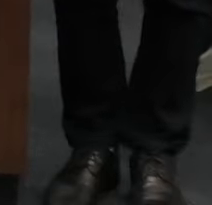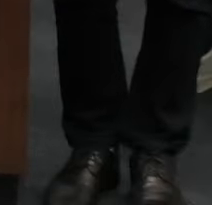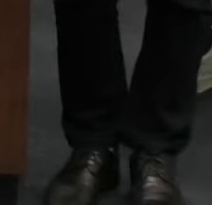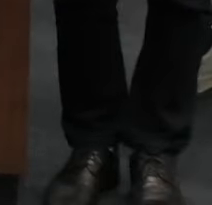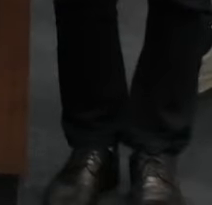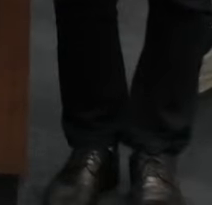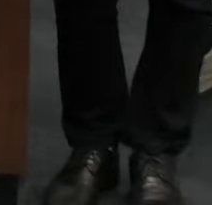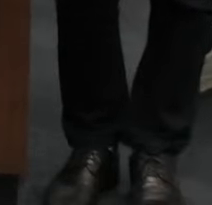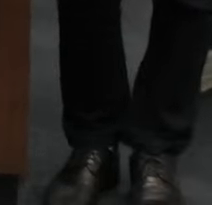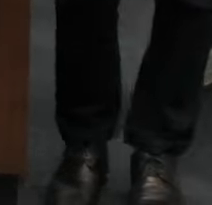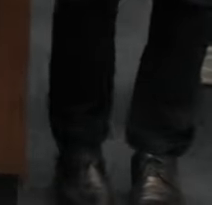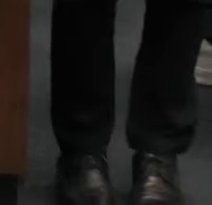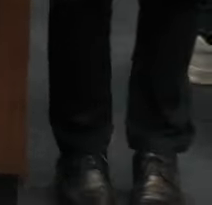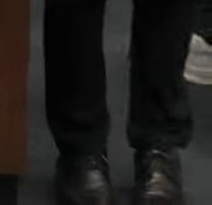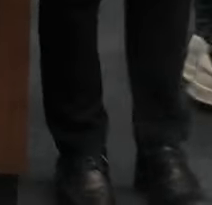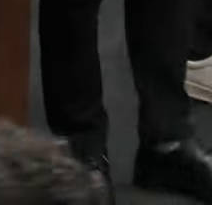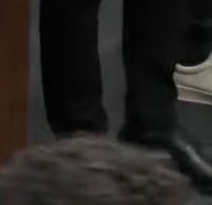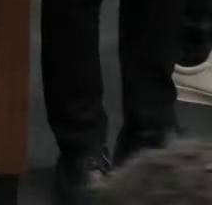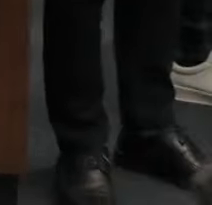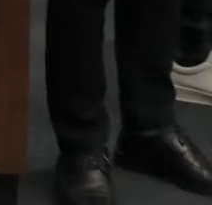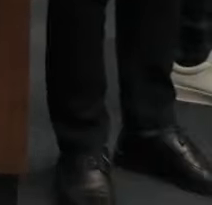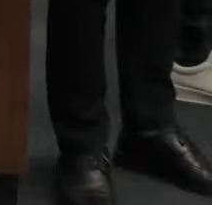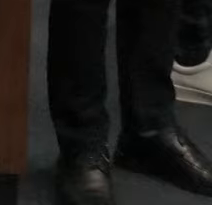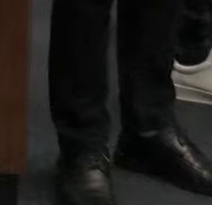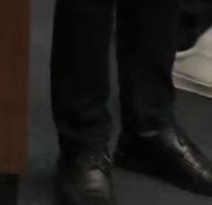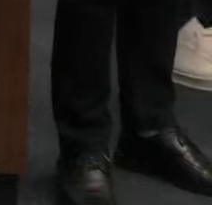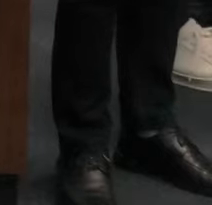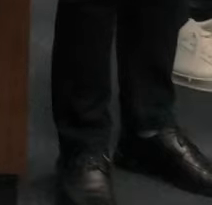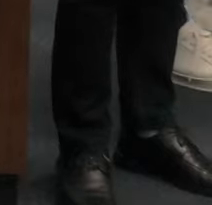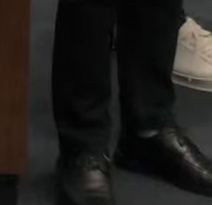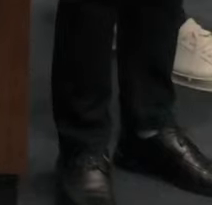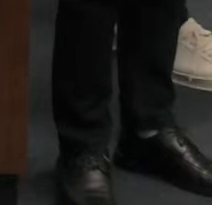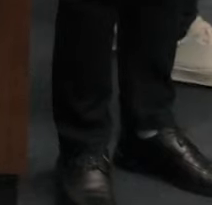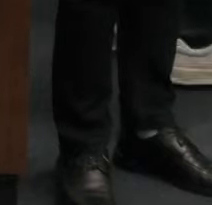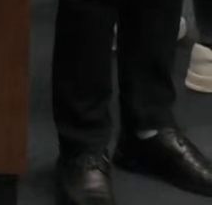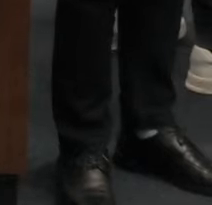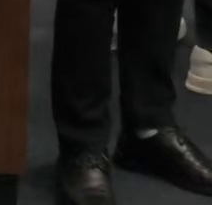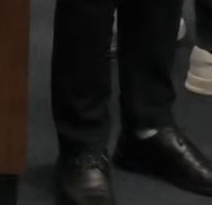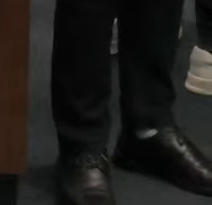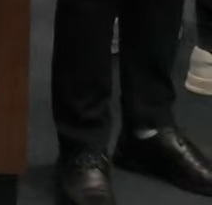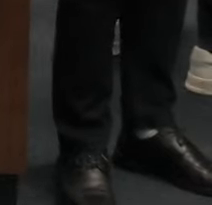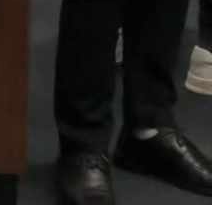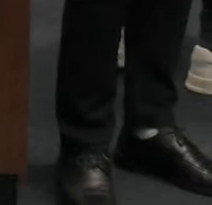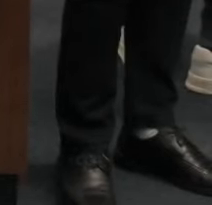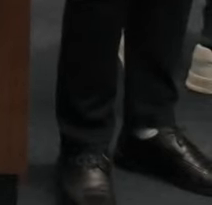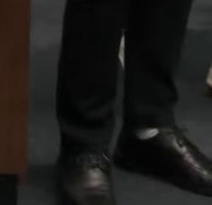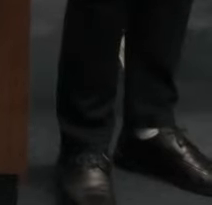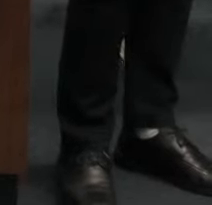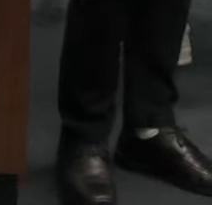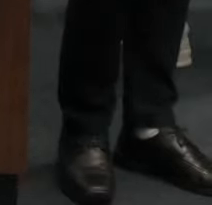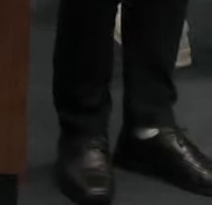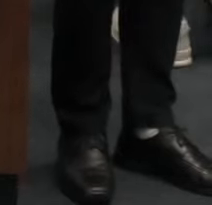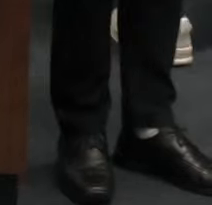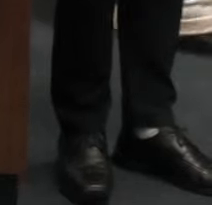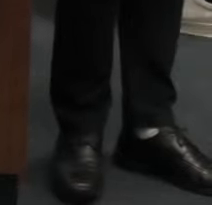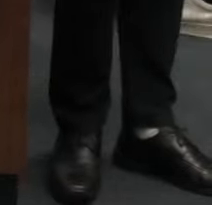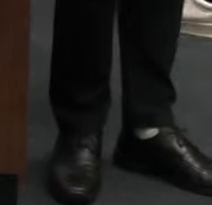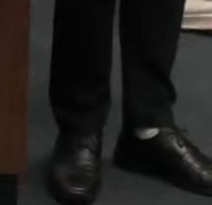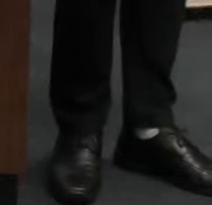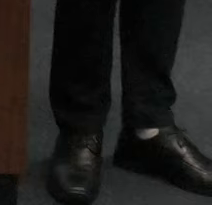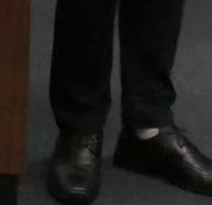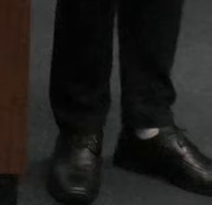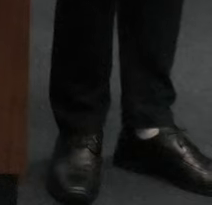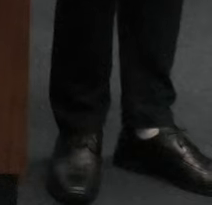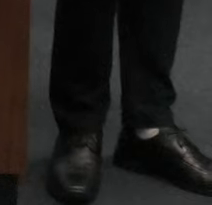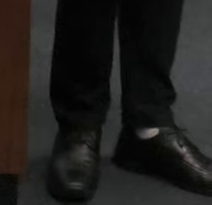prevê a presença de uma representatividade da Assembleia Legislativa.